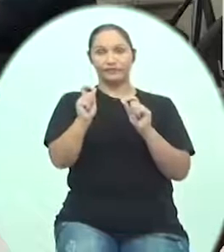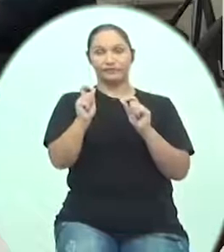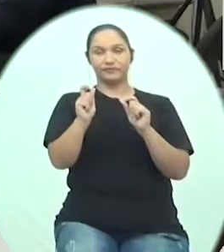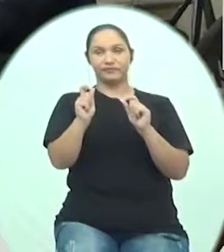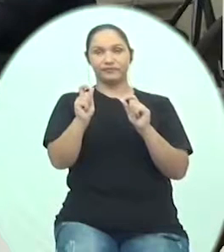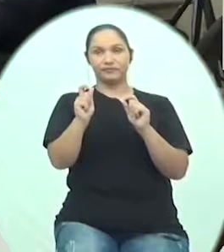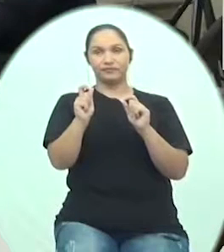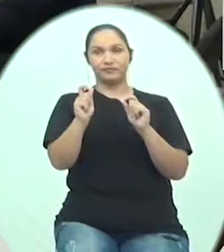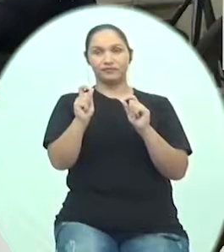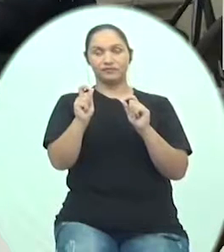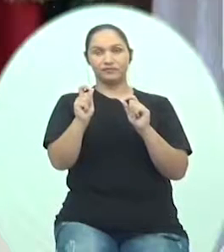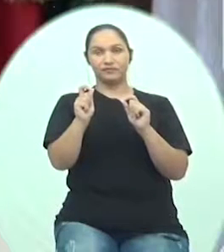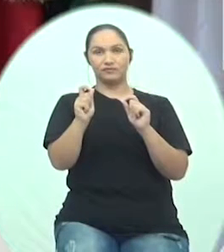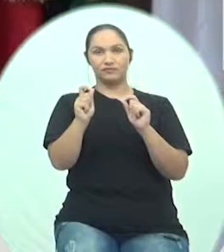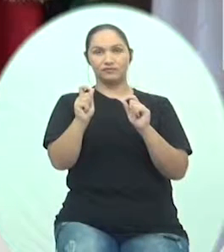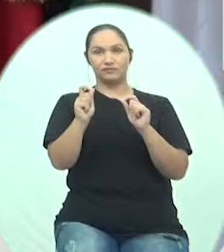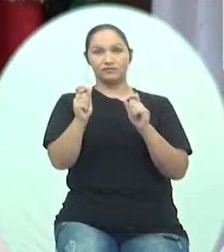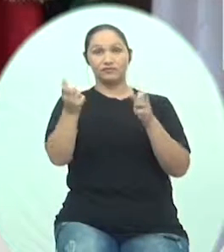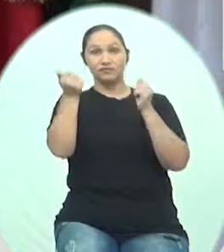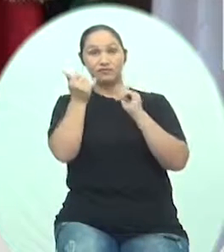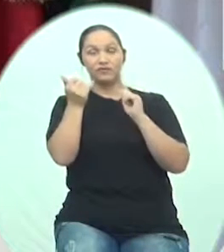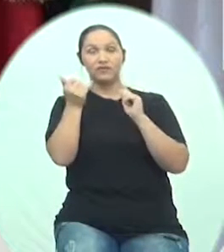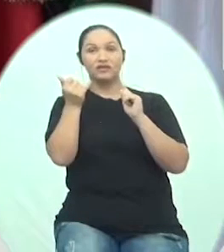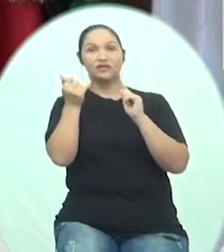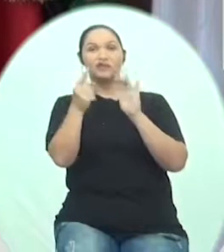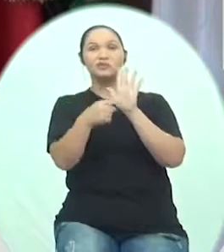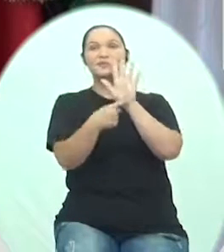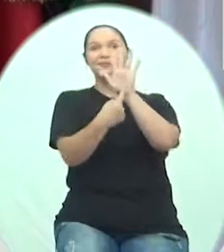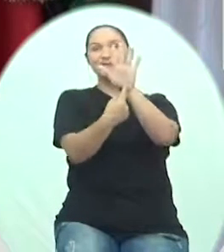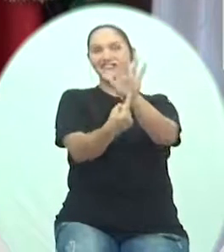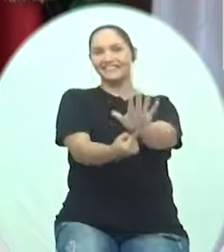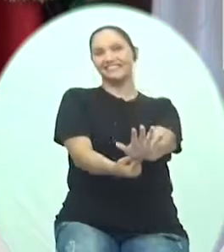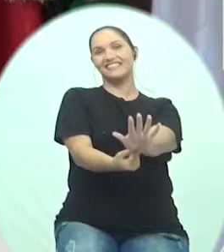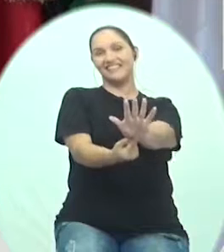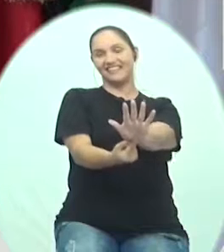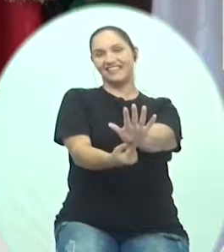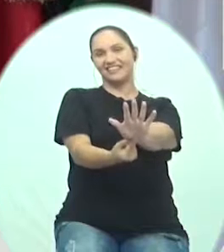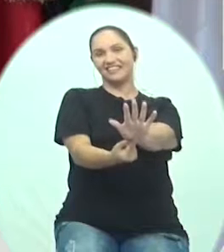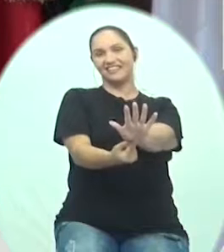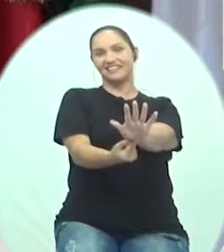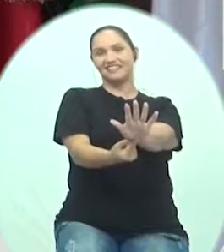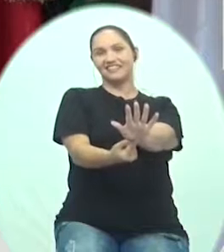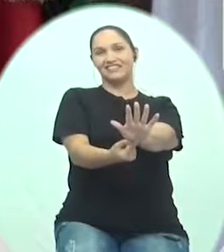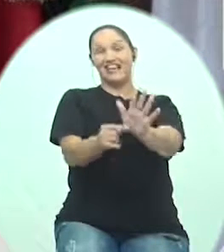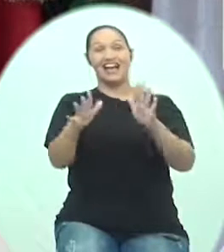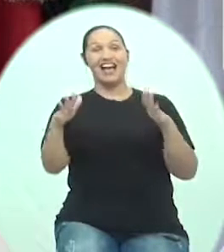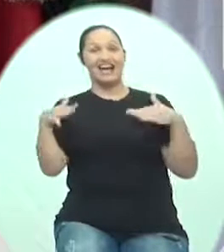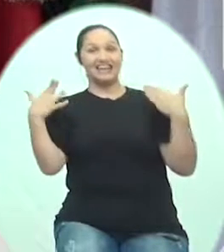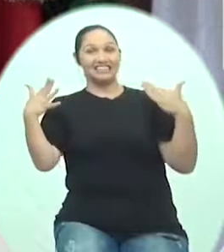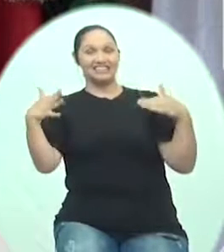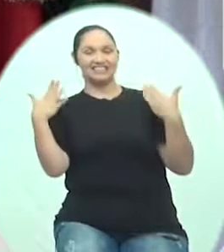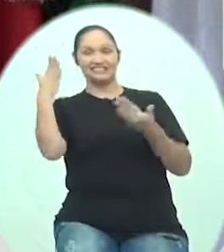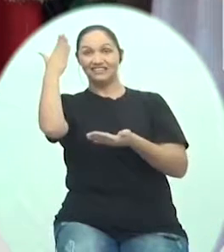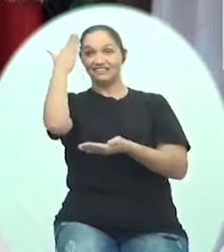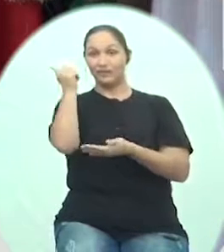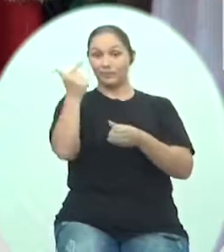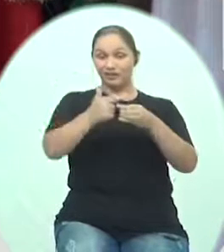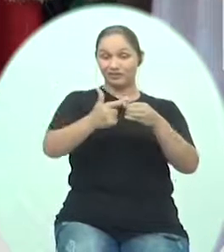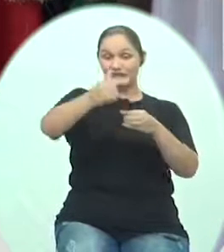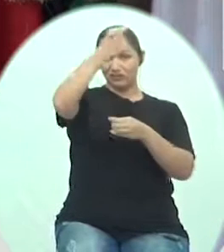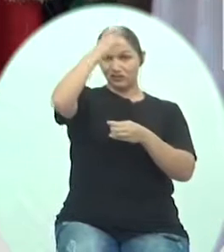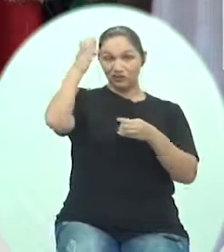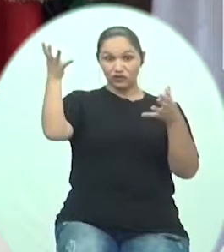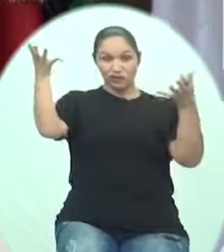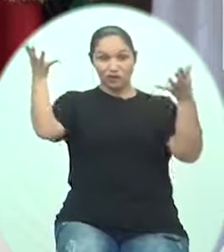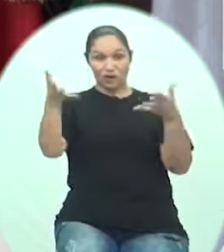registrar a alegria de saber que crisula está sediando mais um grande evento